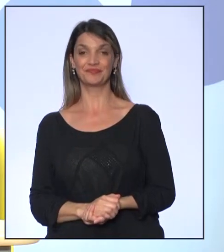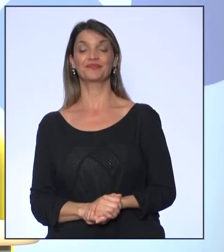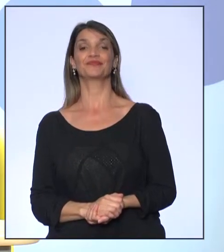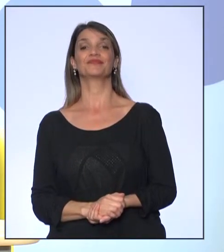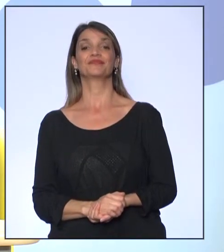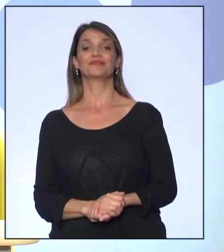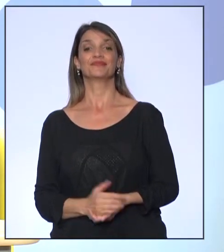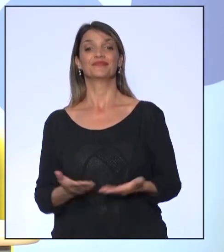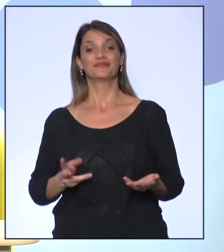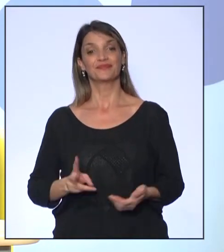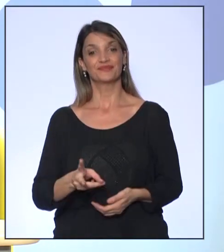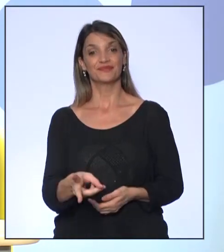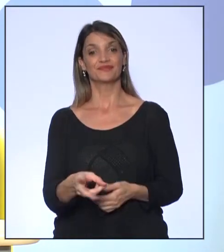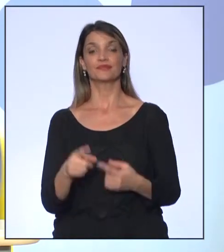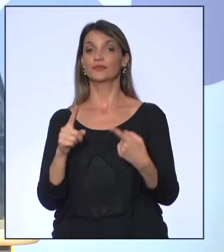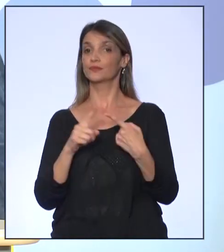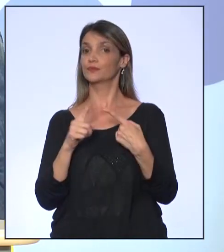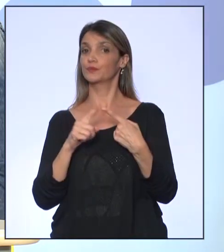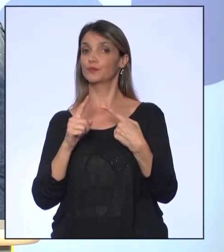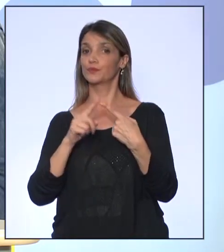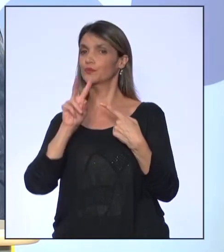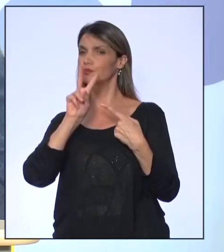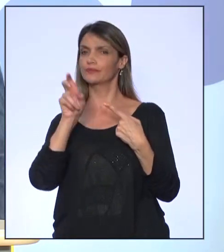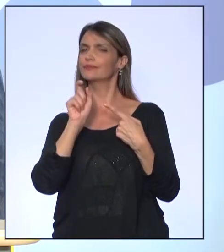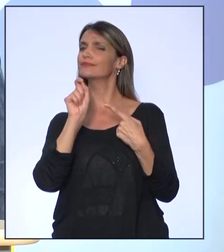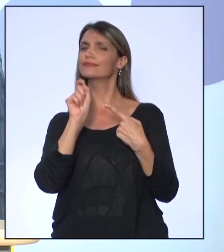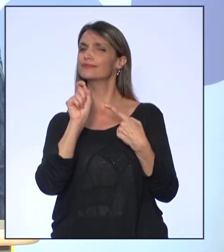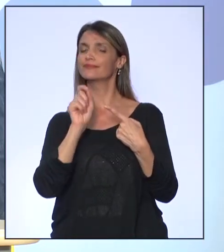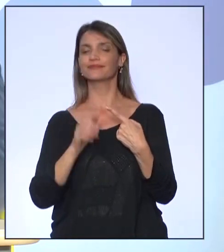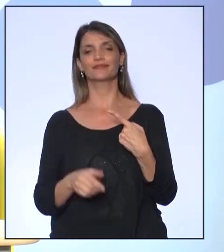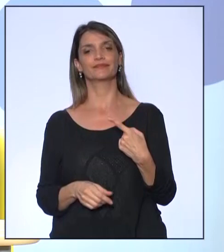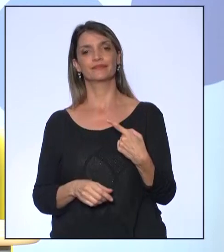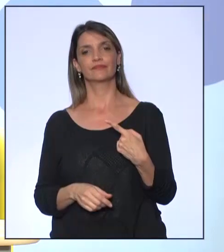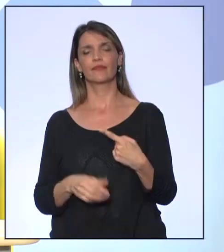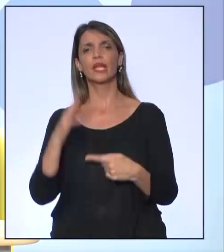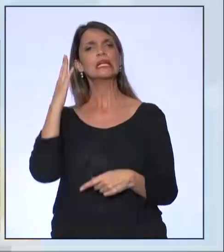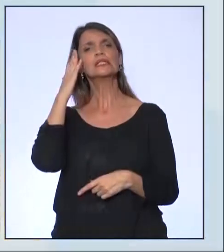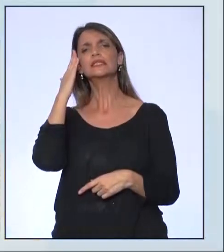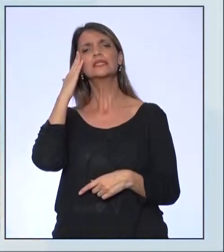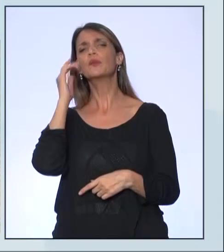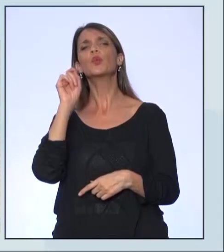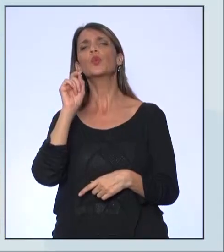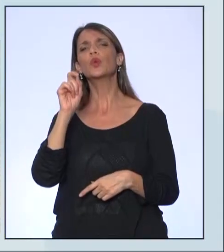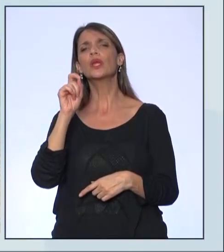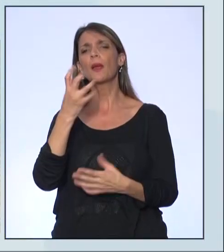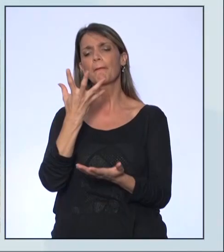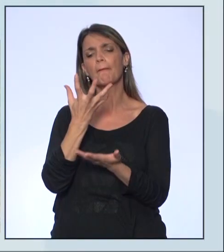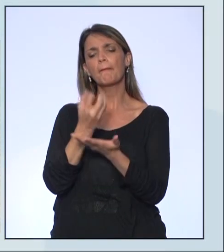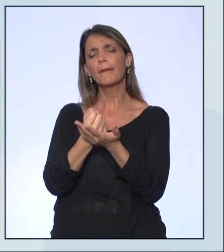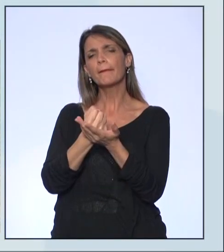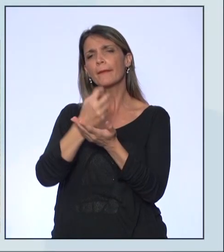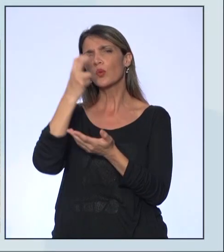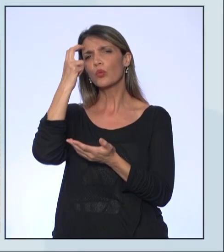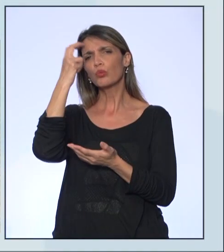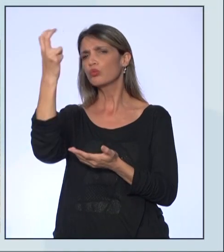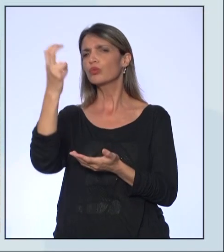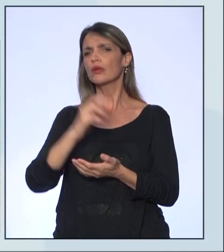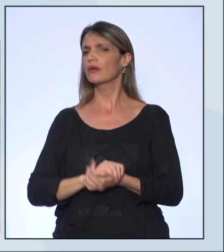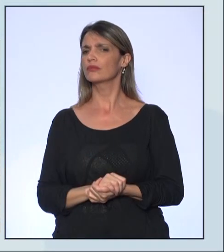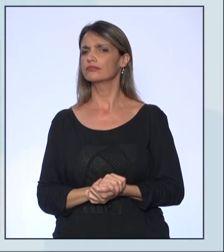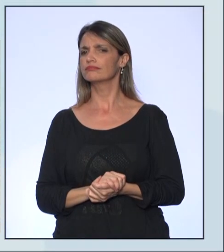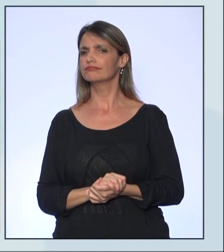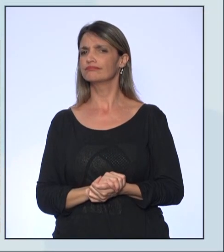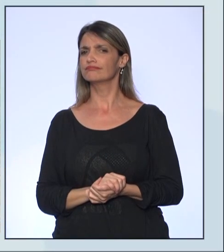vamos dar sequência então ao primeiro tema, né, que nós vamos trabalhar hoje. Vocês sabem o que é patrimônio cultural? Olha só,